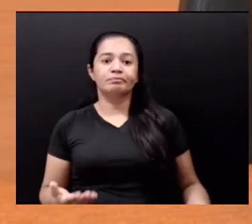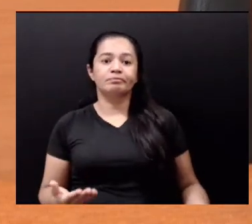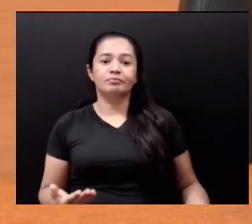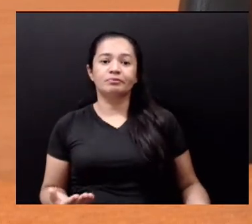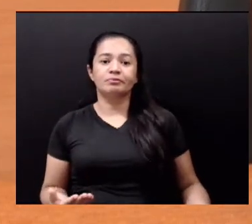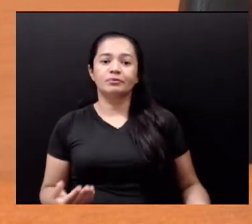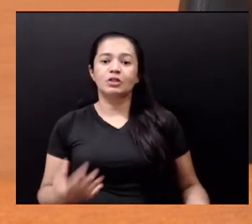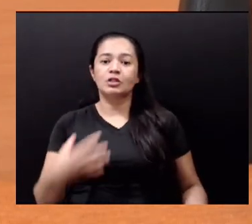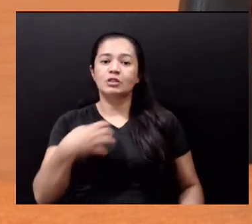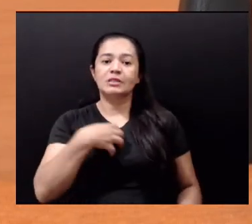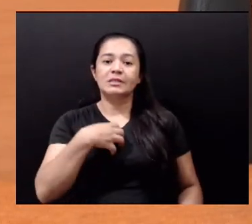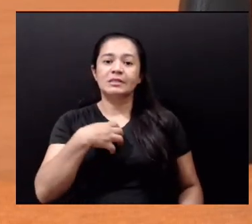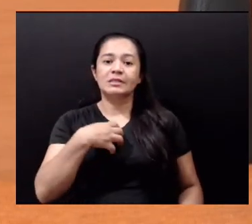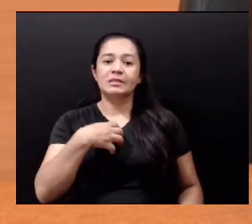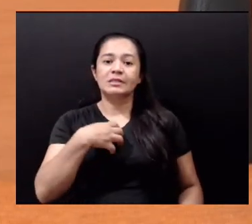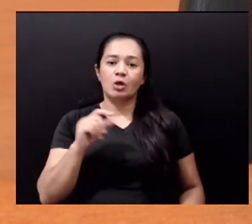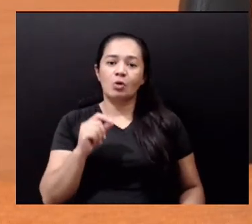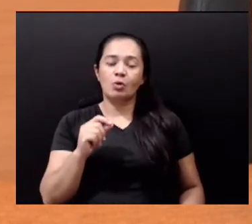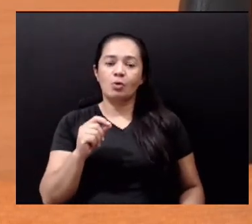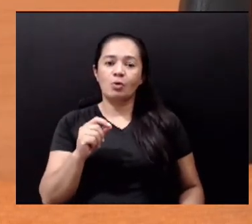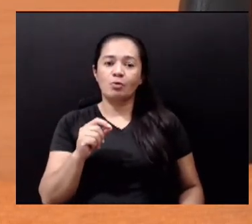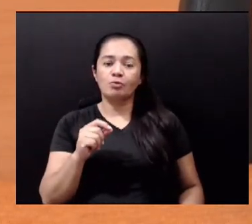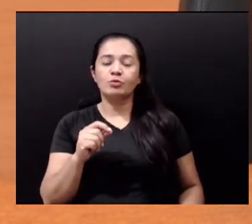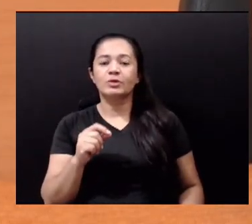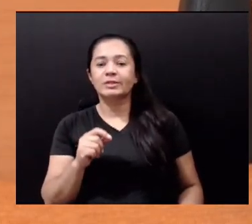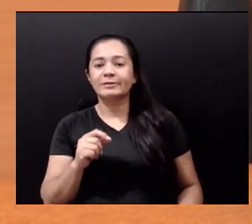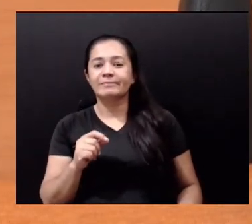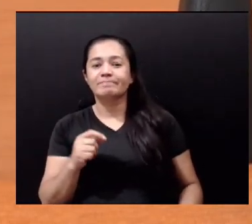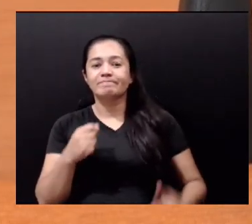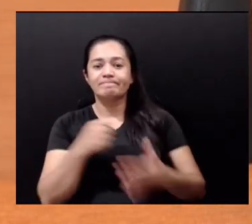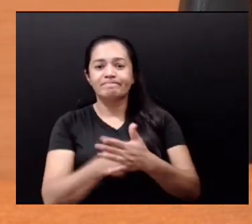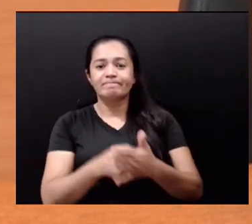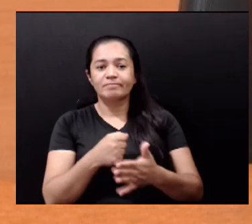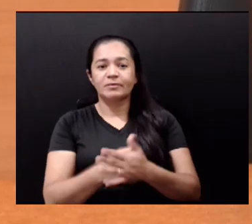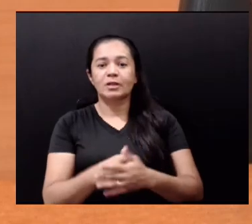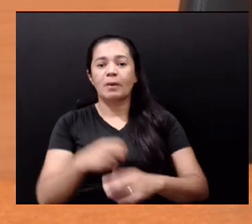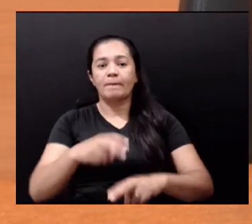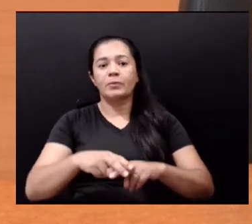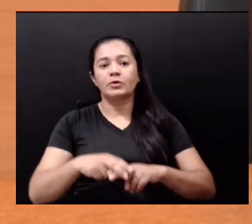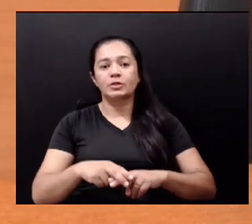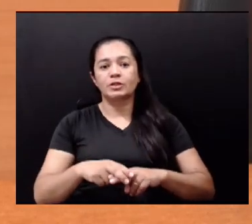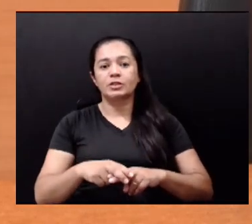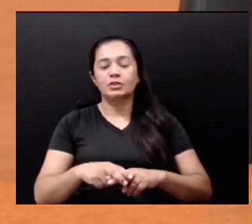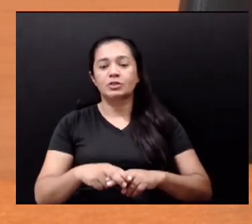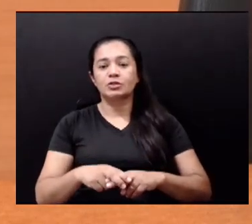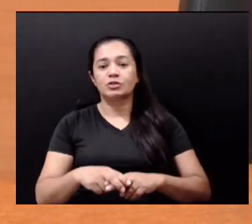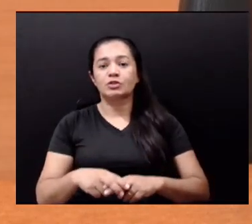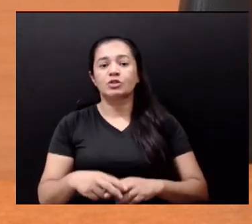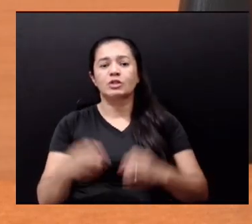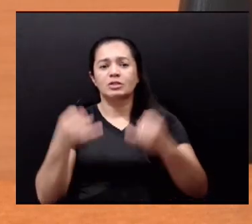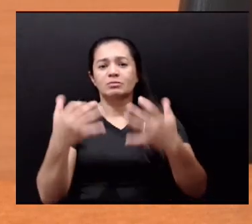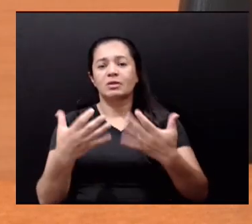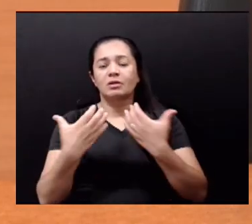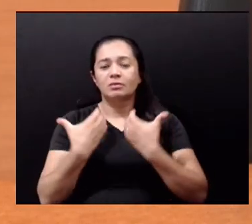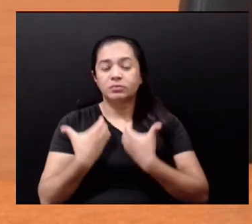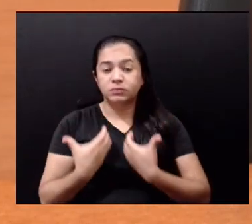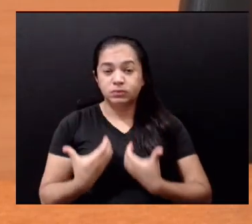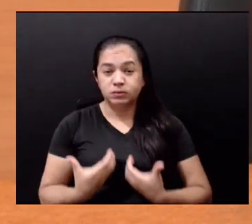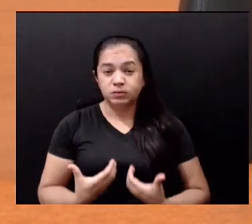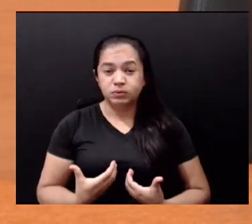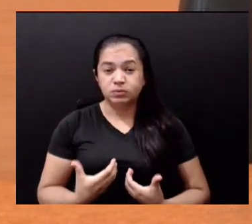na pele o que é intensificação. Por isso, nós fizemos questão de colocar a questão da exaustão, né, exaustão do